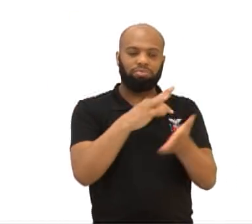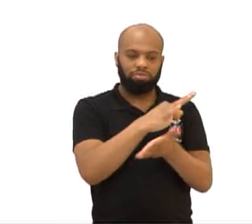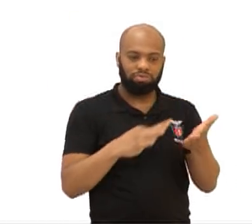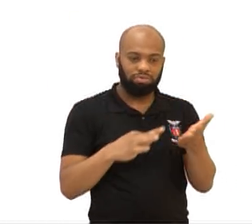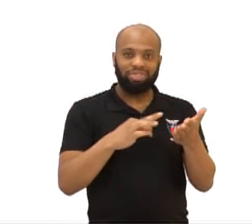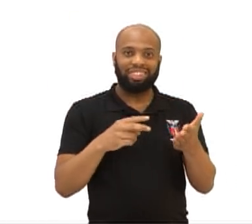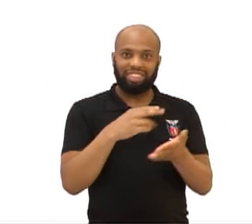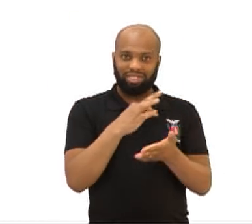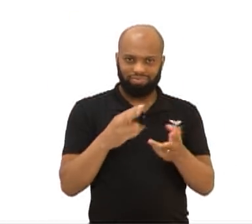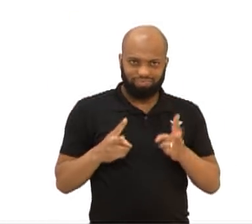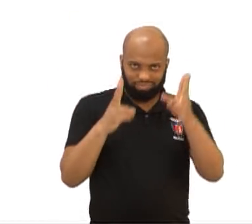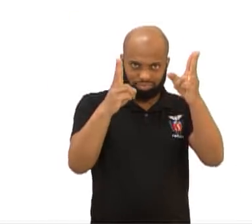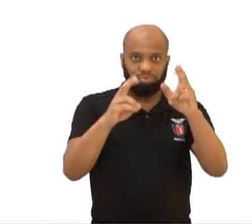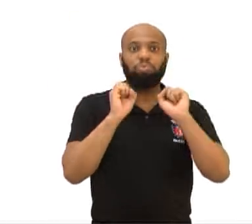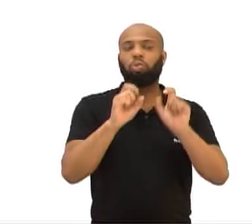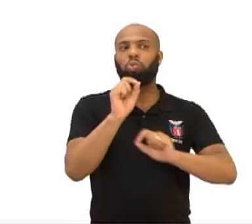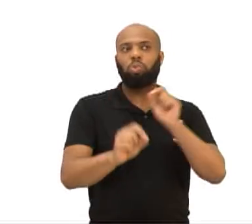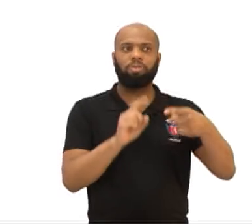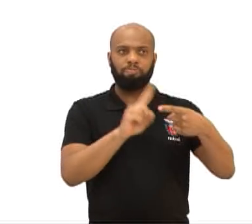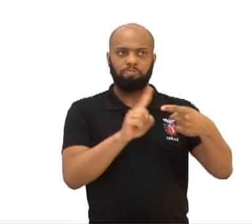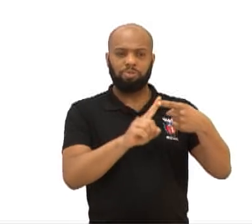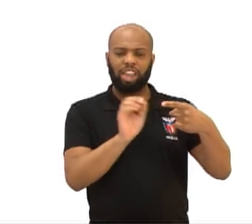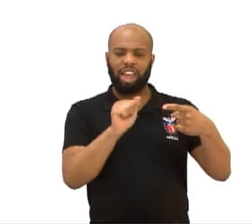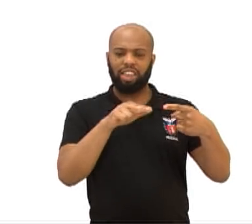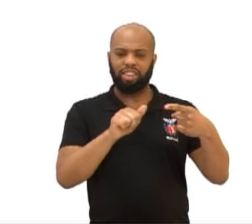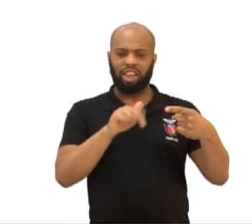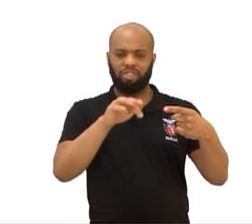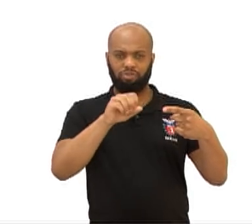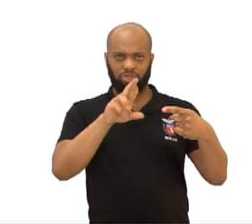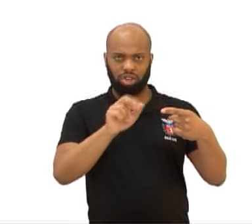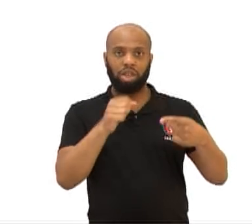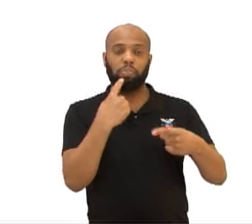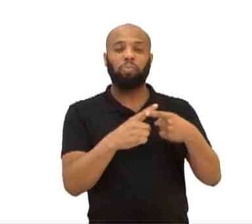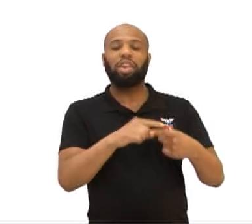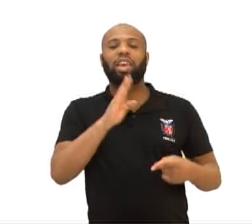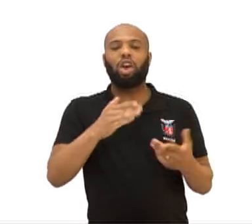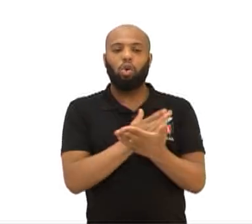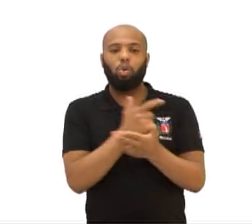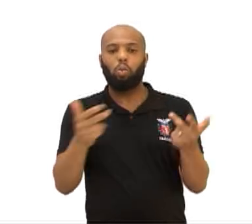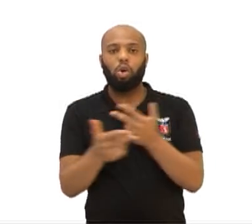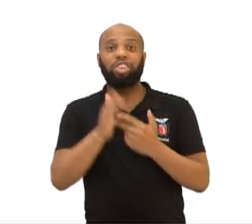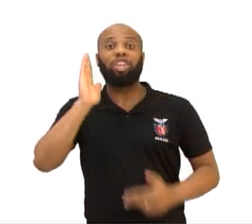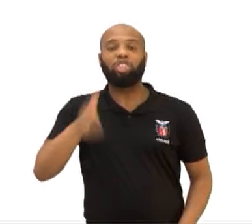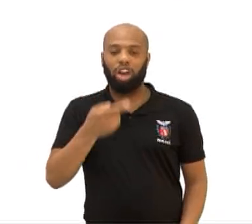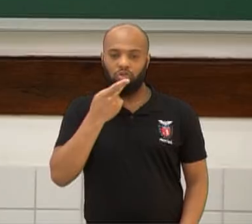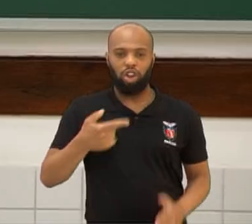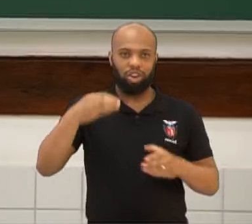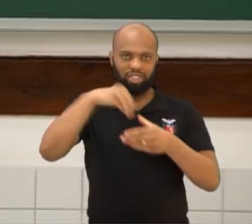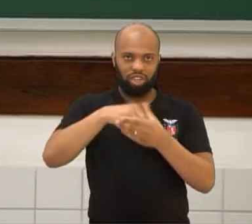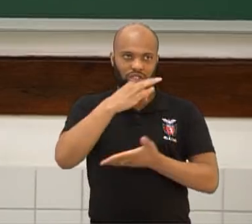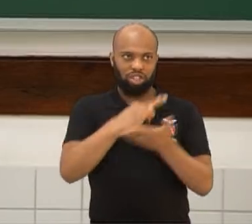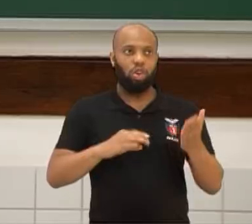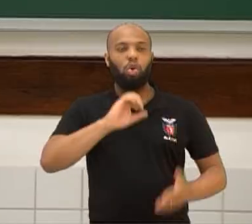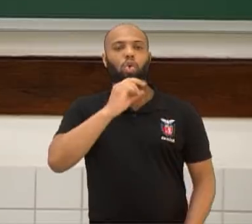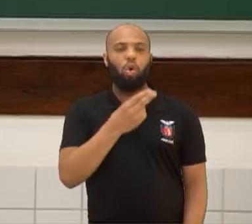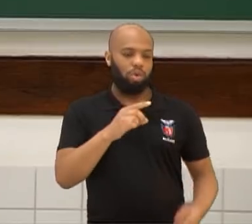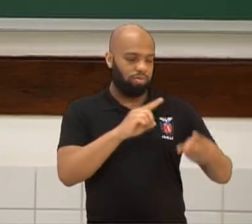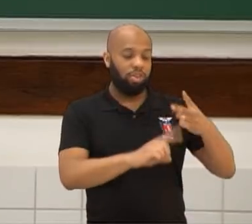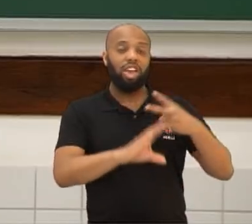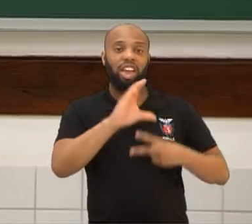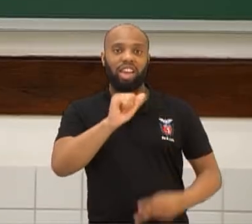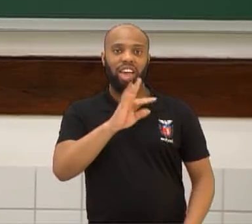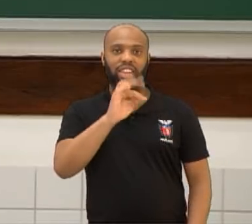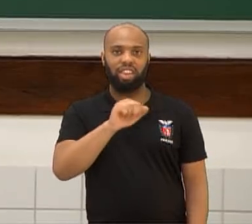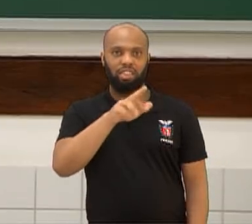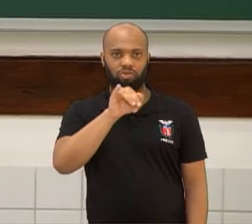ser considerada uma anáfora, pois se refere a algo já dito no texto, ou uma catáfora, pois se refere a